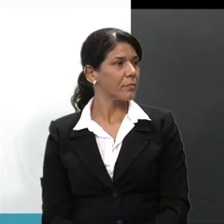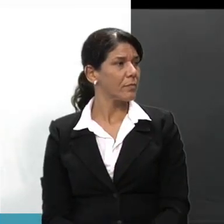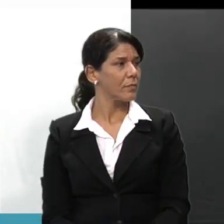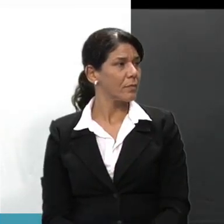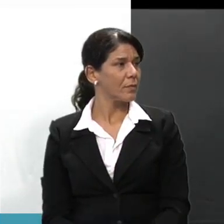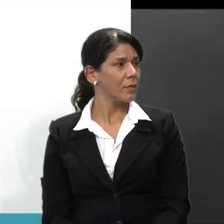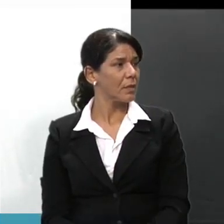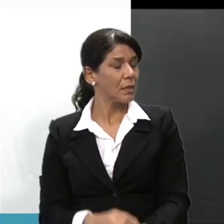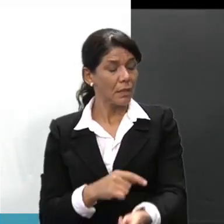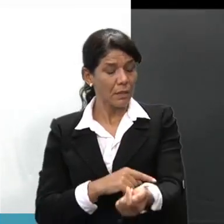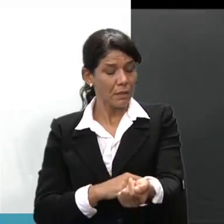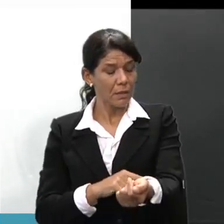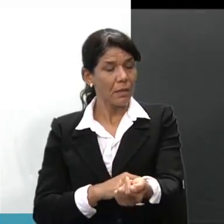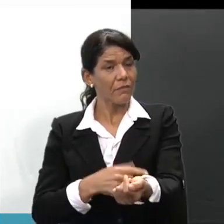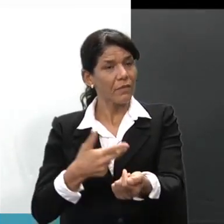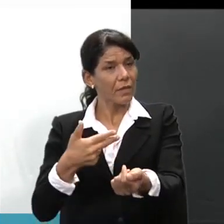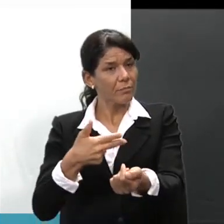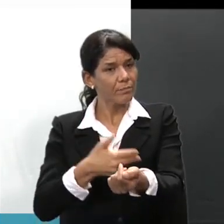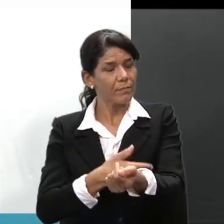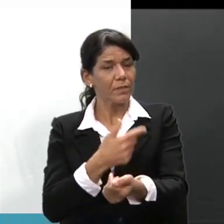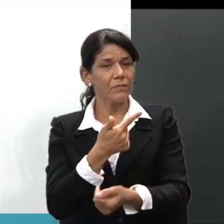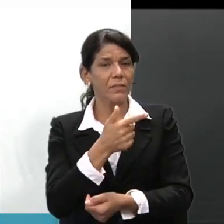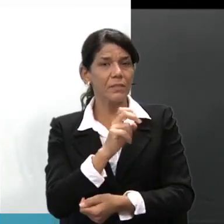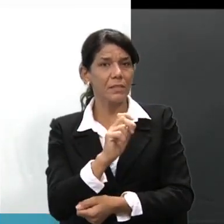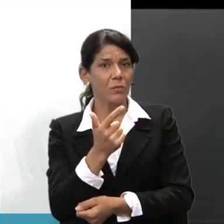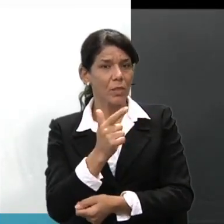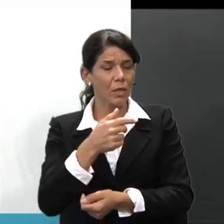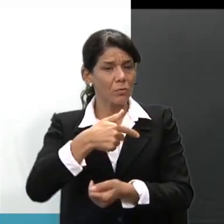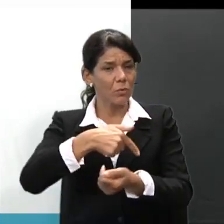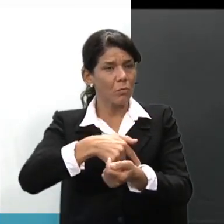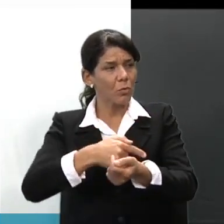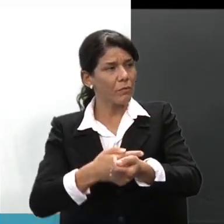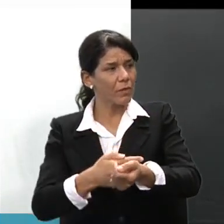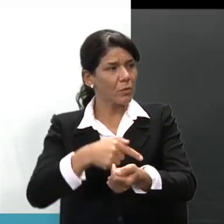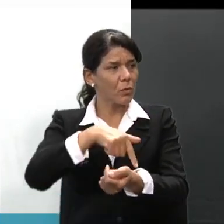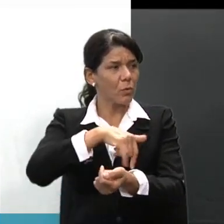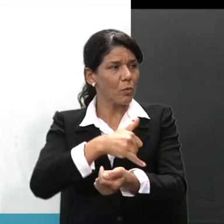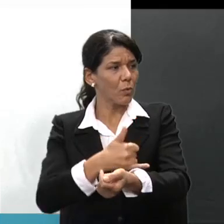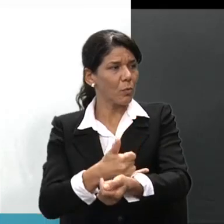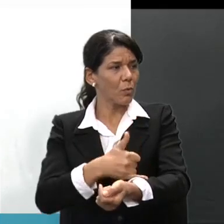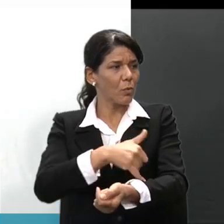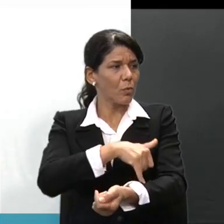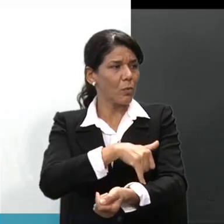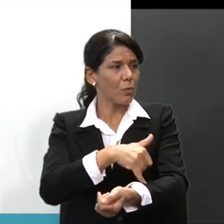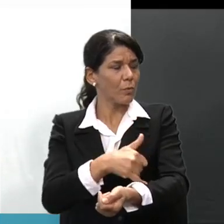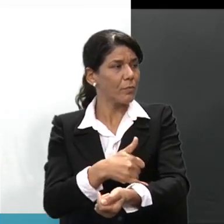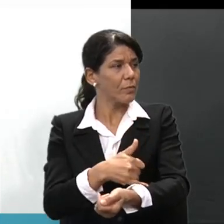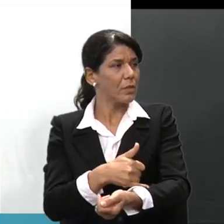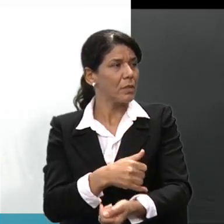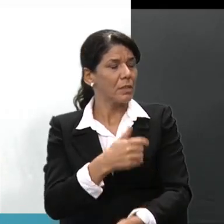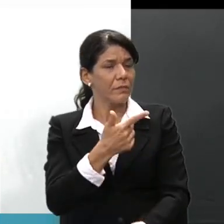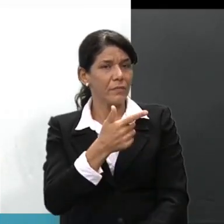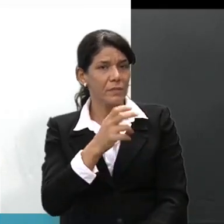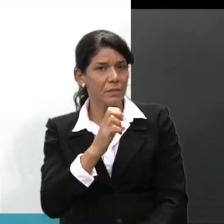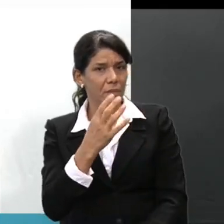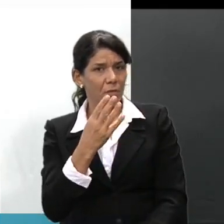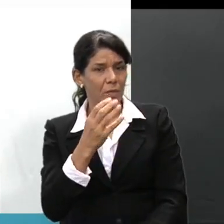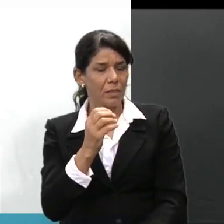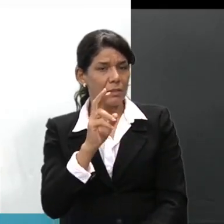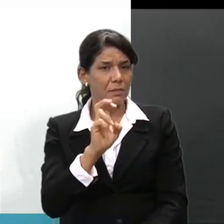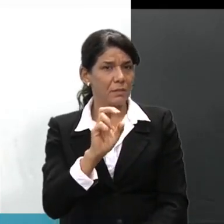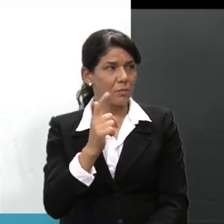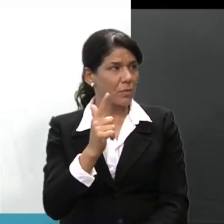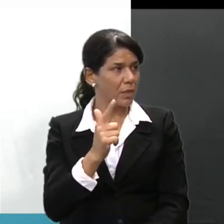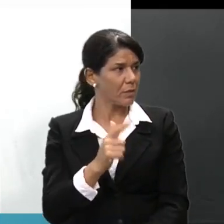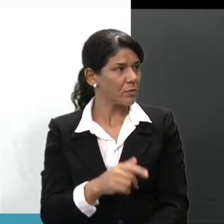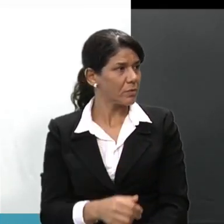intravenosa, ó, 25 graus, então a gente tem que avaliar bem, tá? Entre 25 e 45